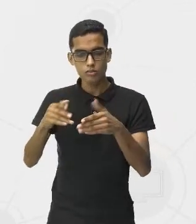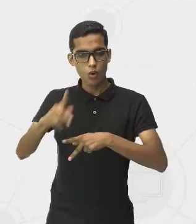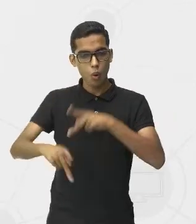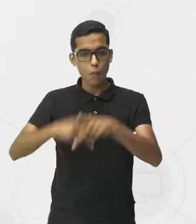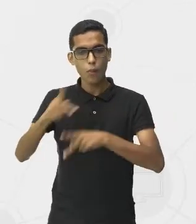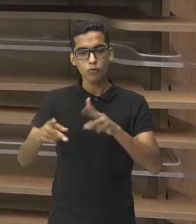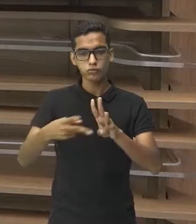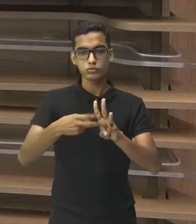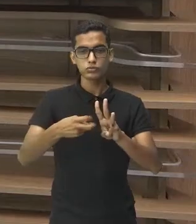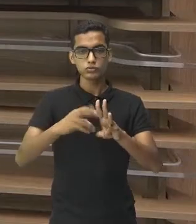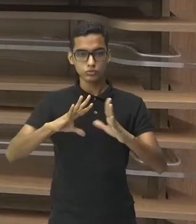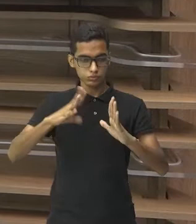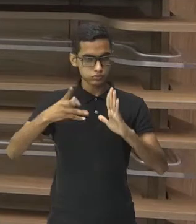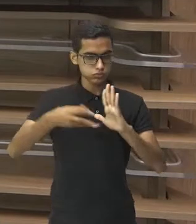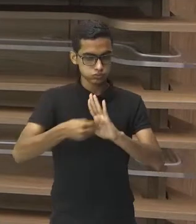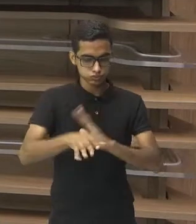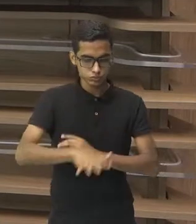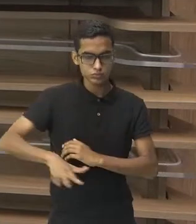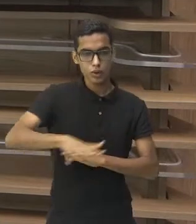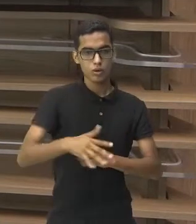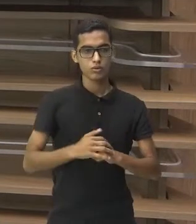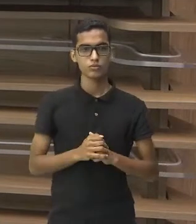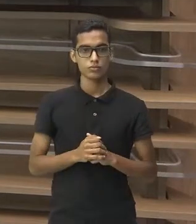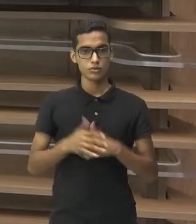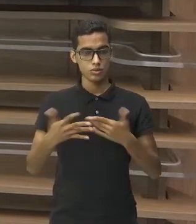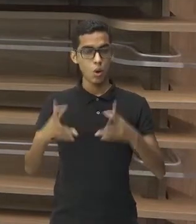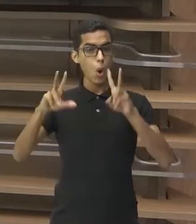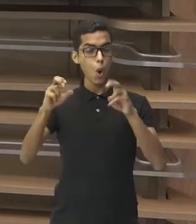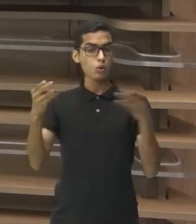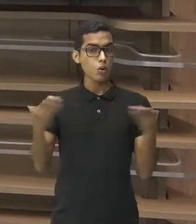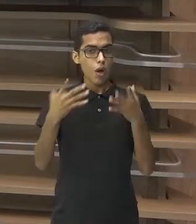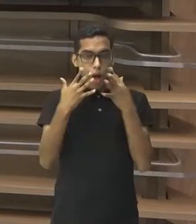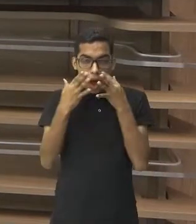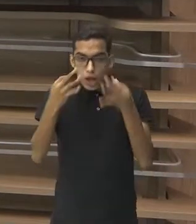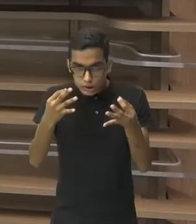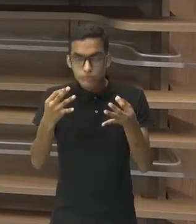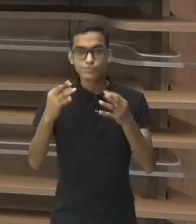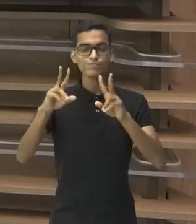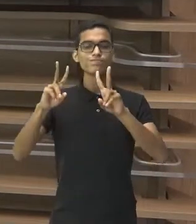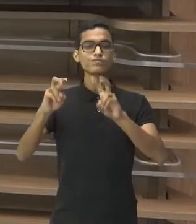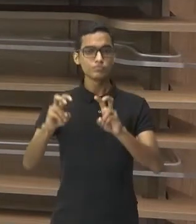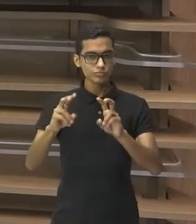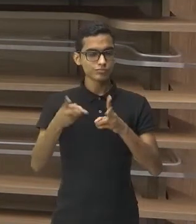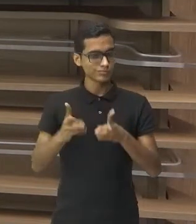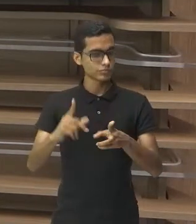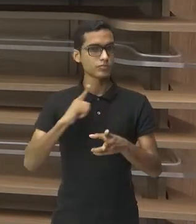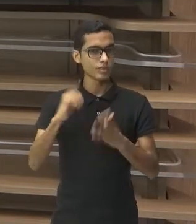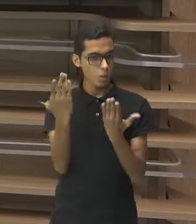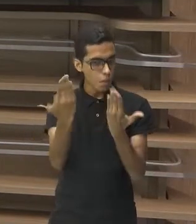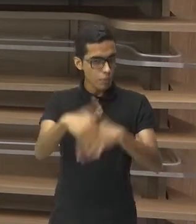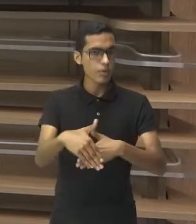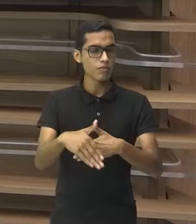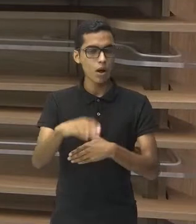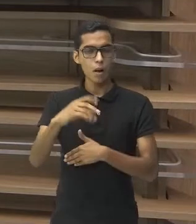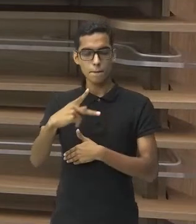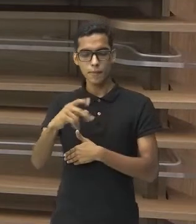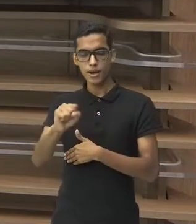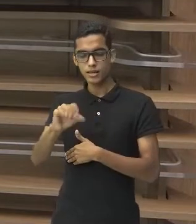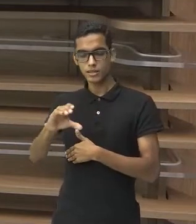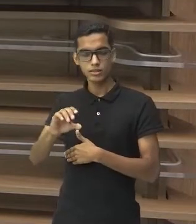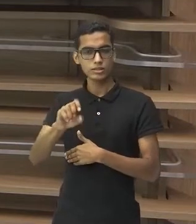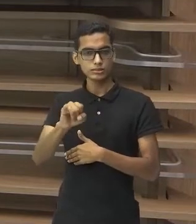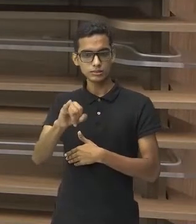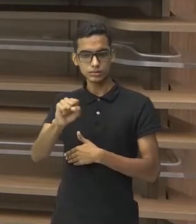atenção especial, porque essa temática ela é muito solicitada nos certames, tá, gente? PSC, CIS